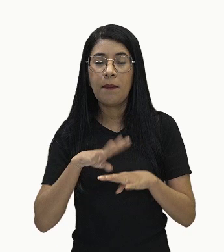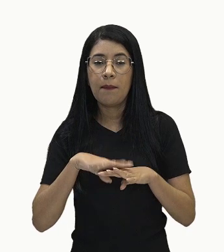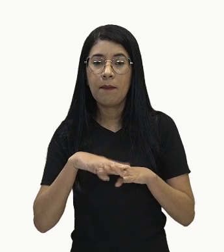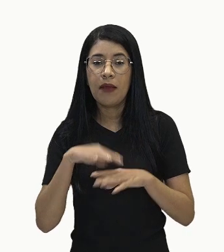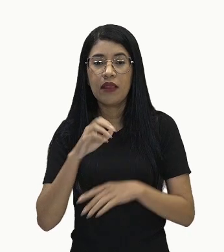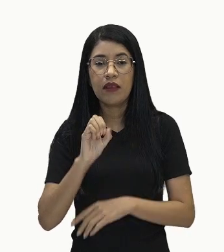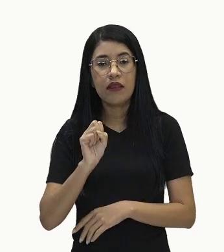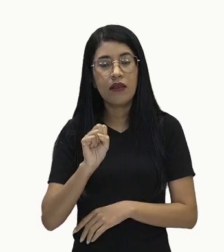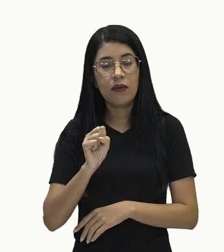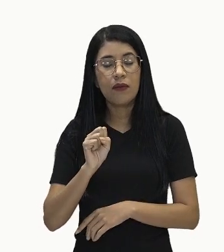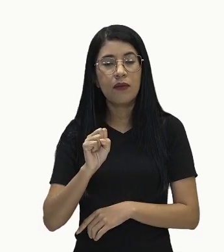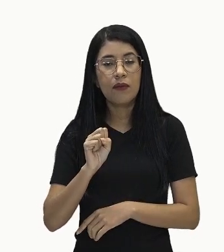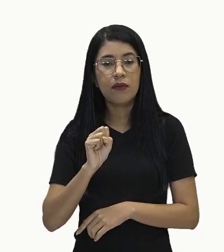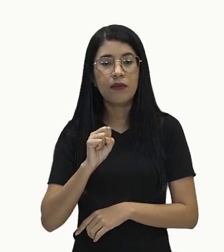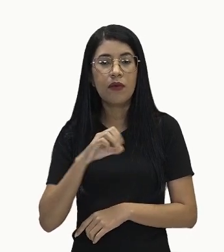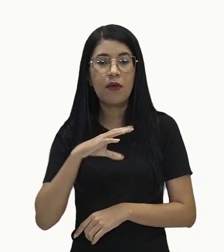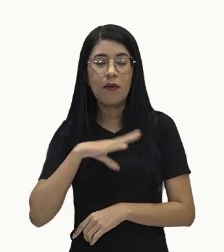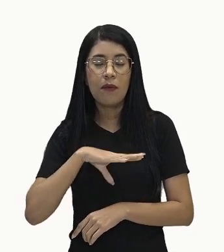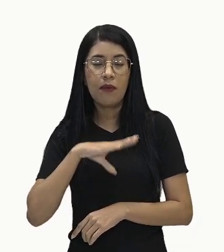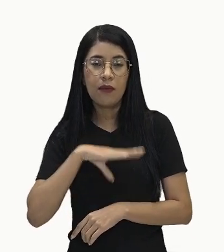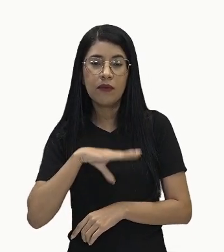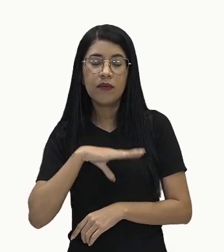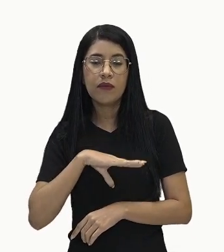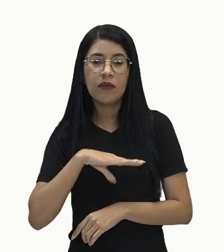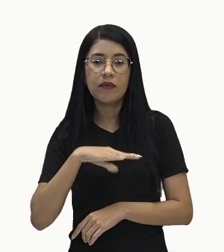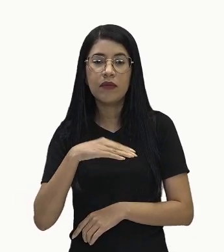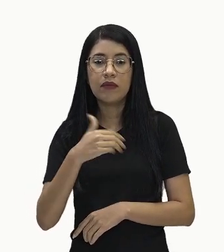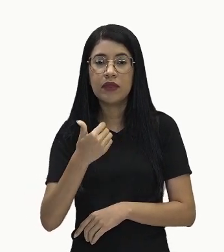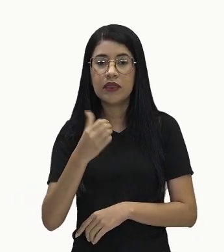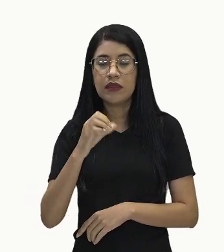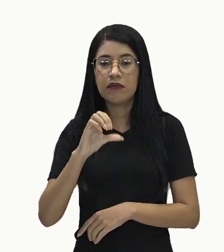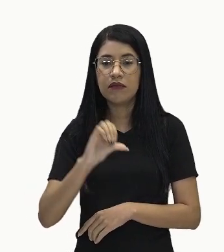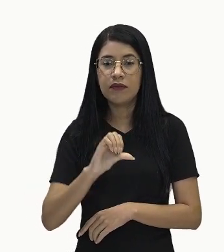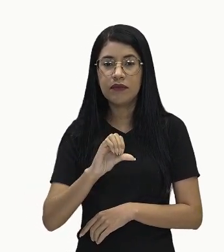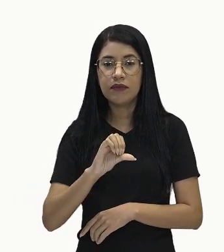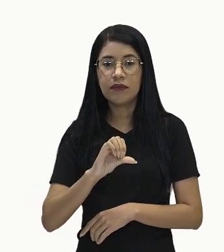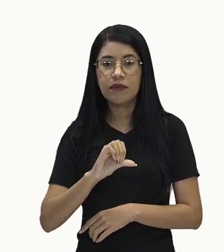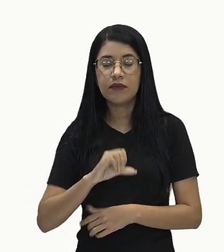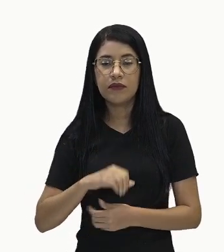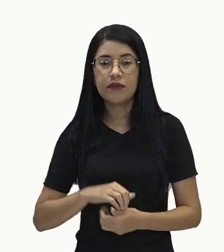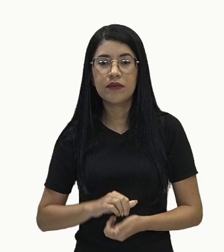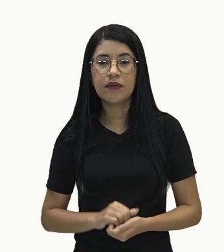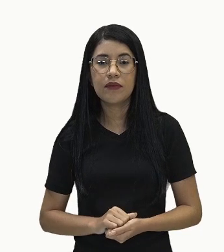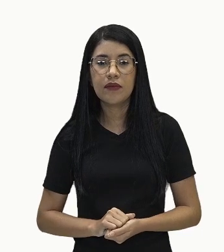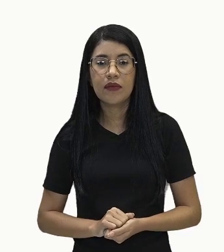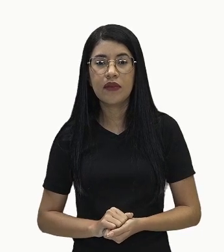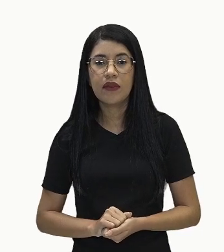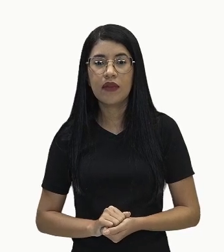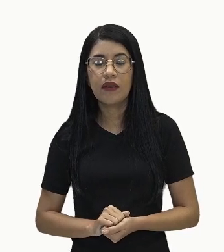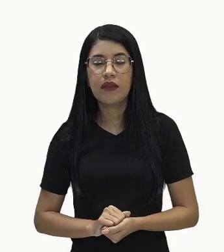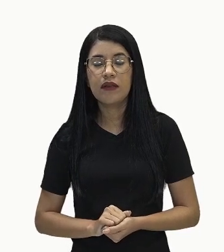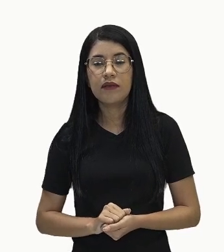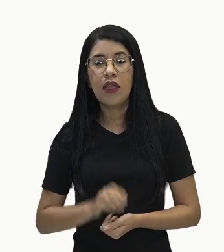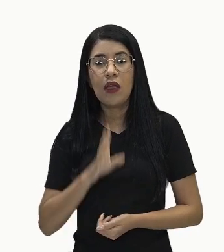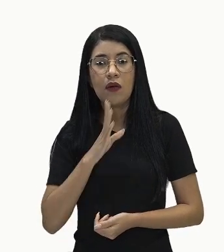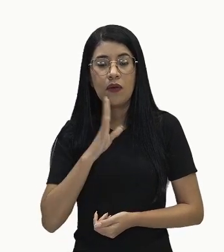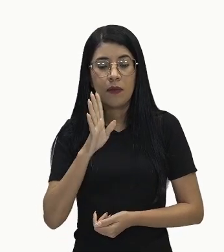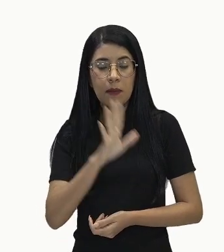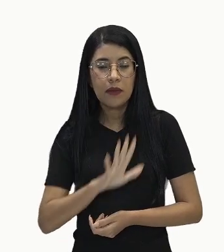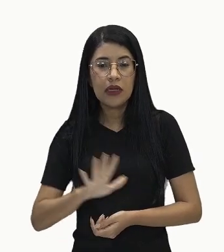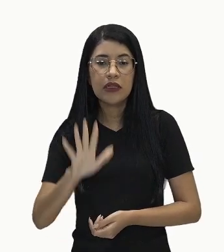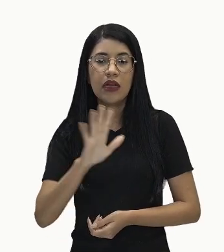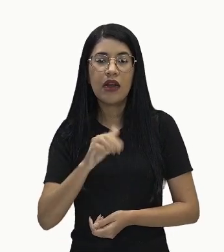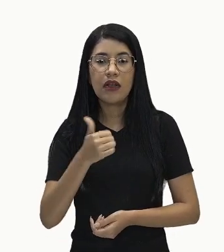foi 0,32. Paulo, em matemática tirou 8. Em